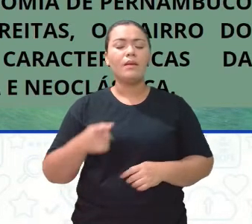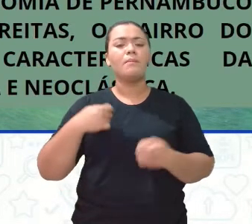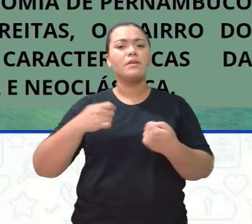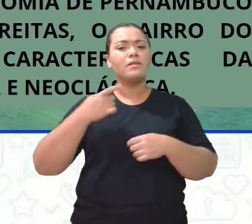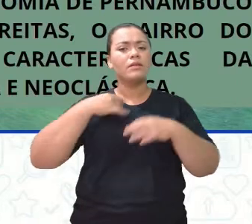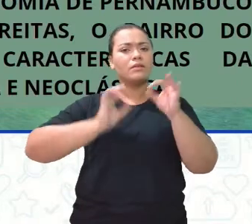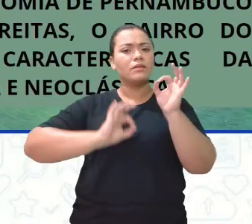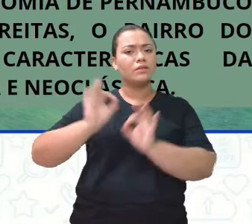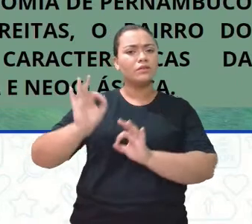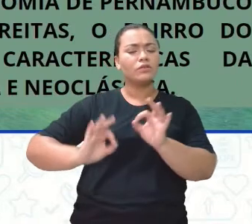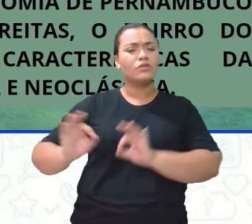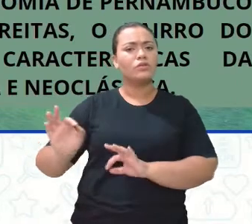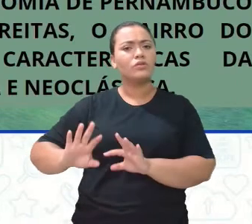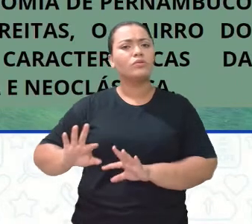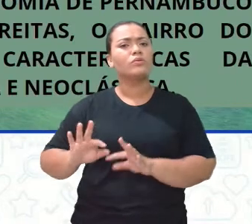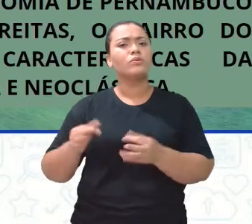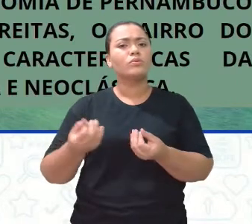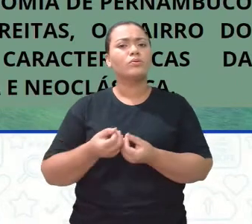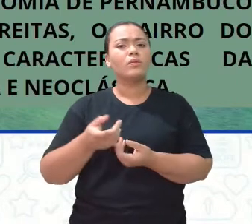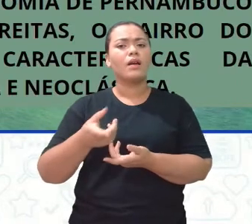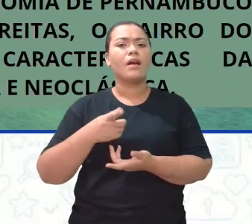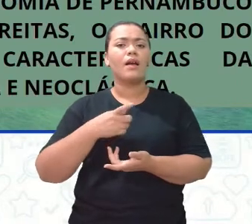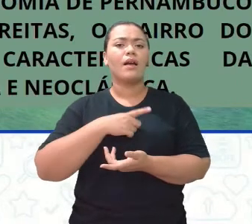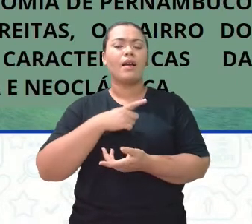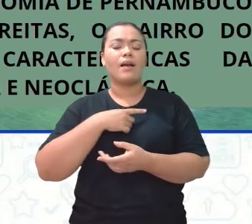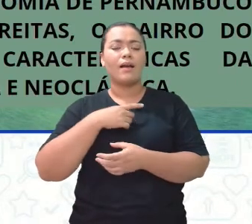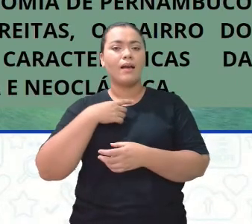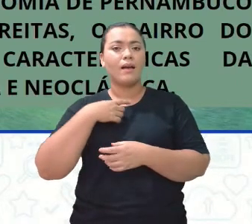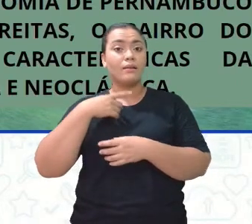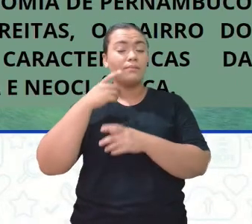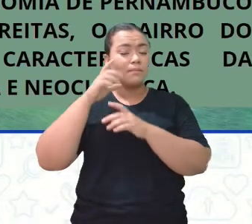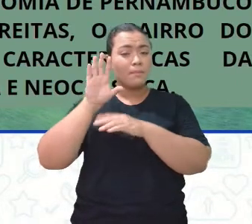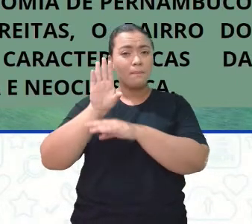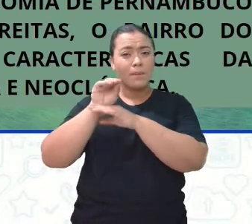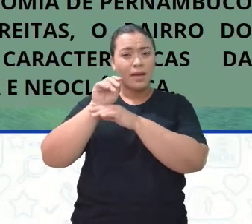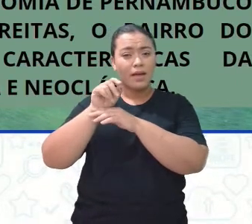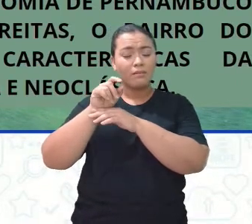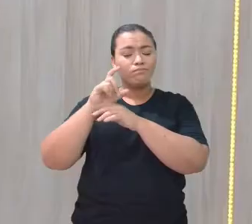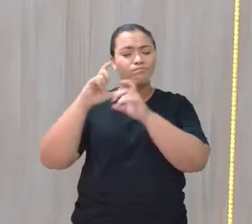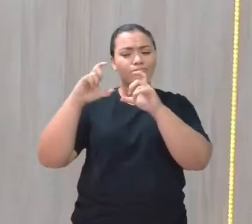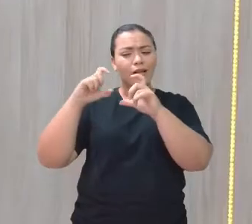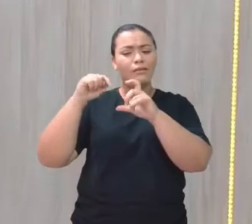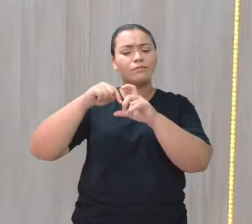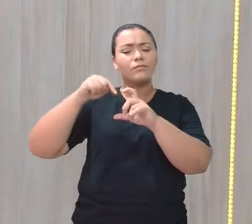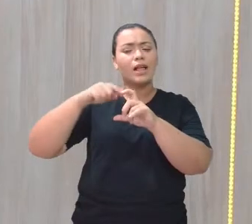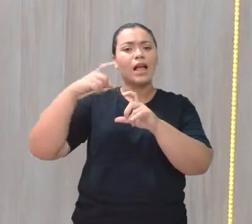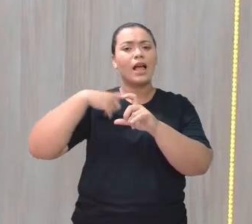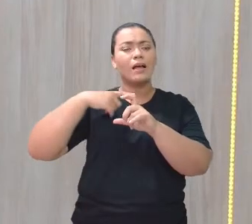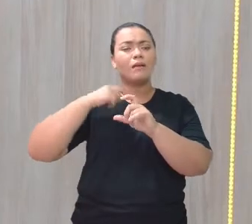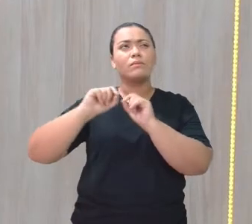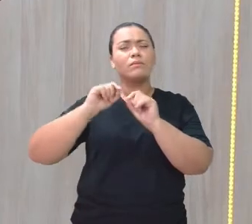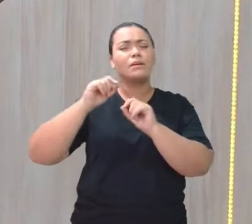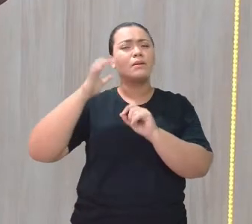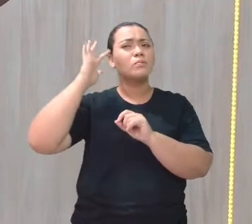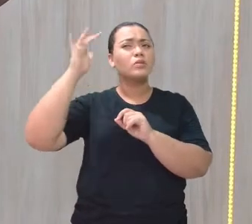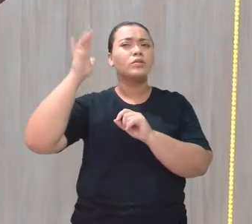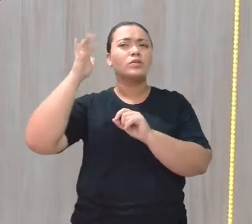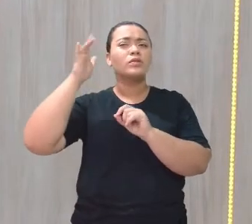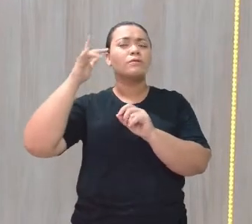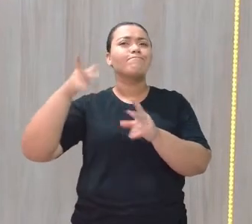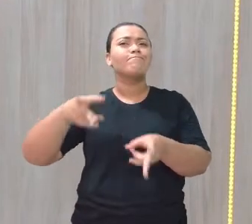ajustar todas as possibilidades da câmera àquilo que ele estava pensando em captar com o